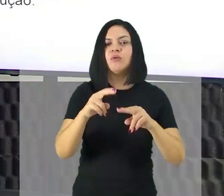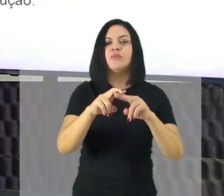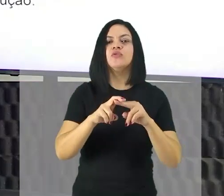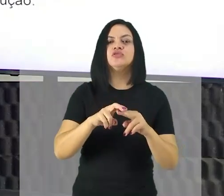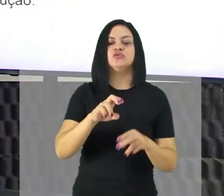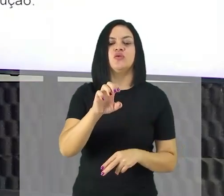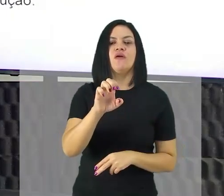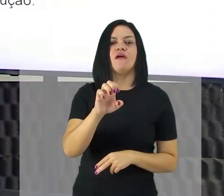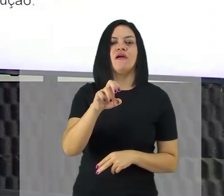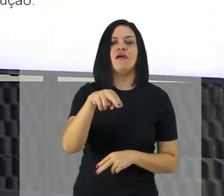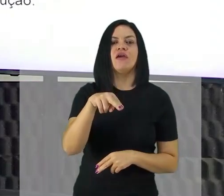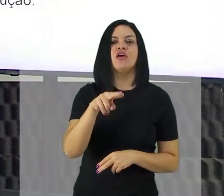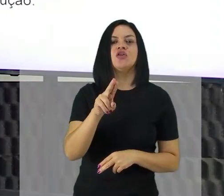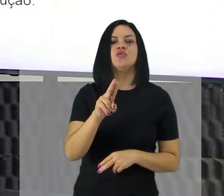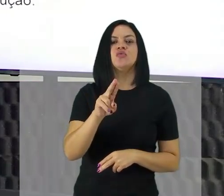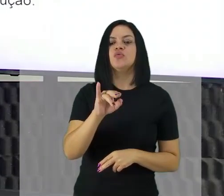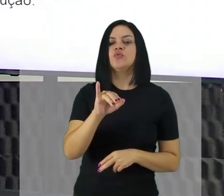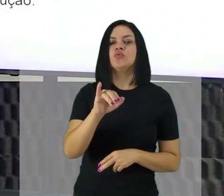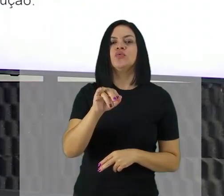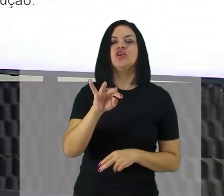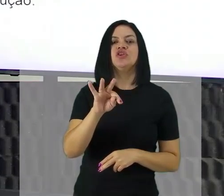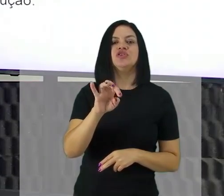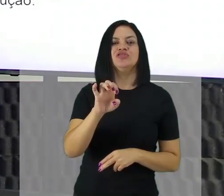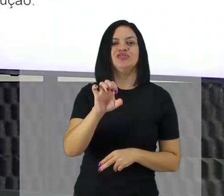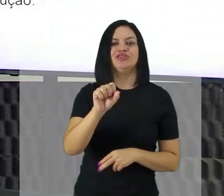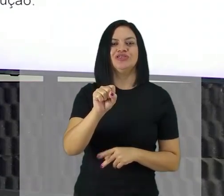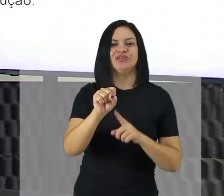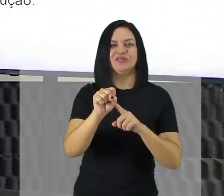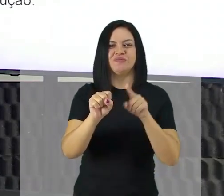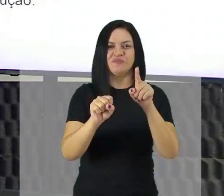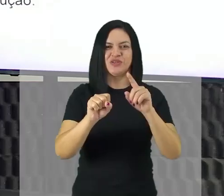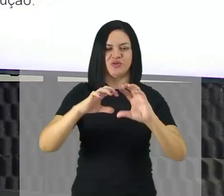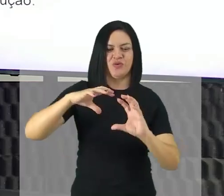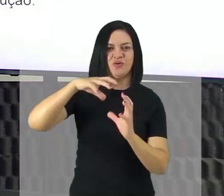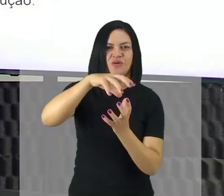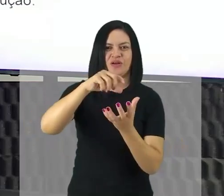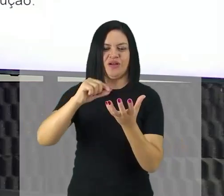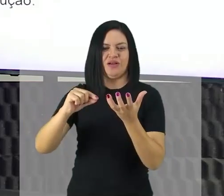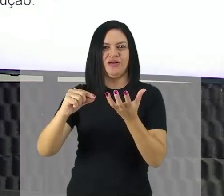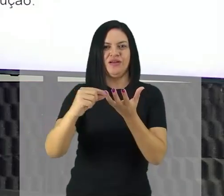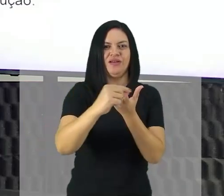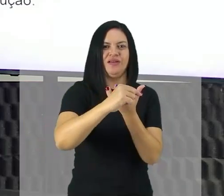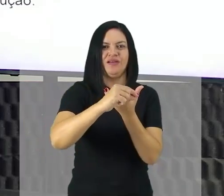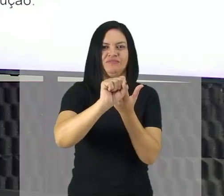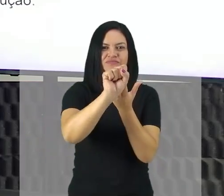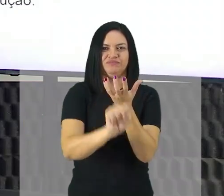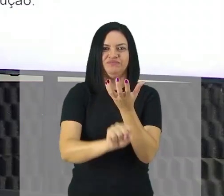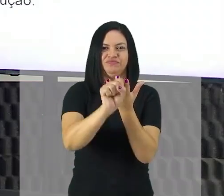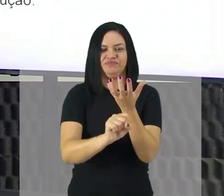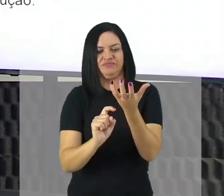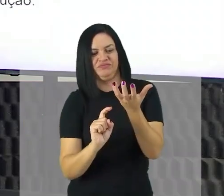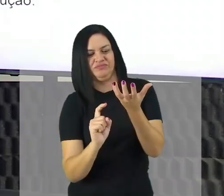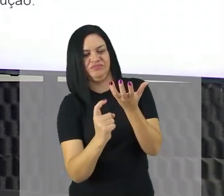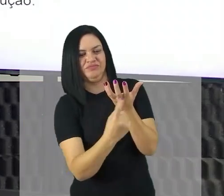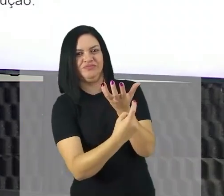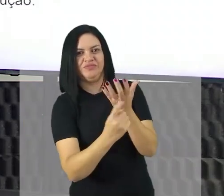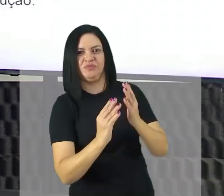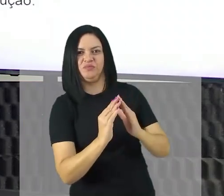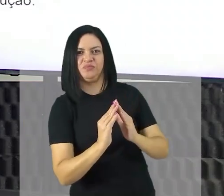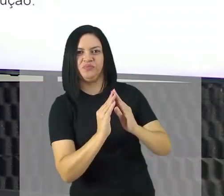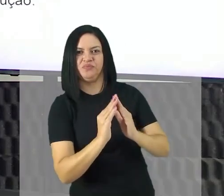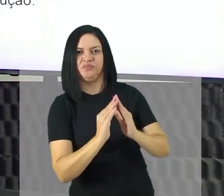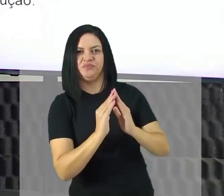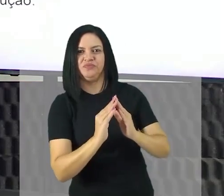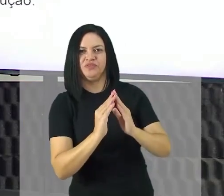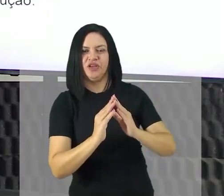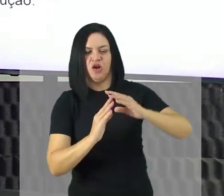inuites, as pessoas do Ártico, né? Os esquimós, que a gente costuma chamar de inuit, eles construíam